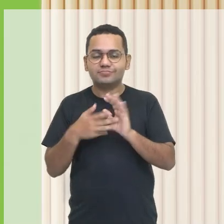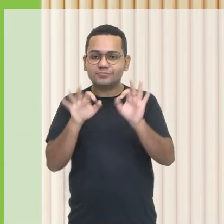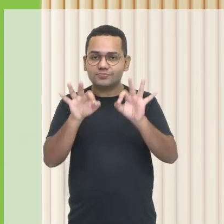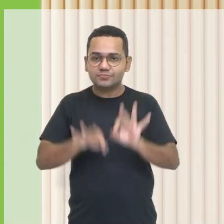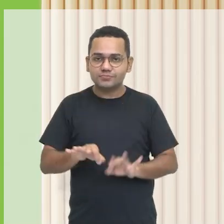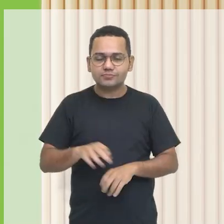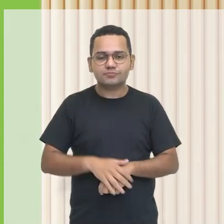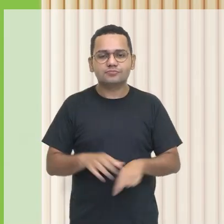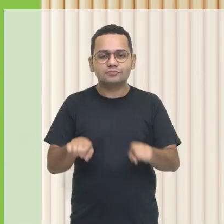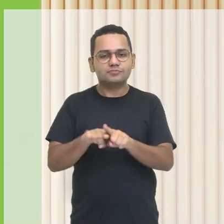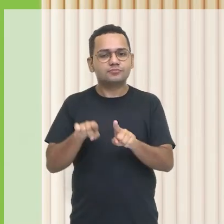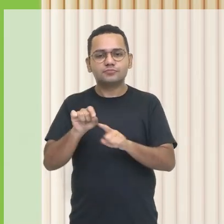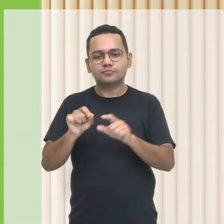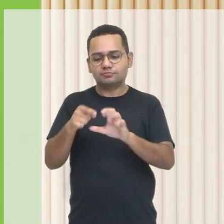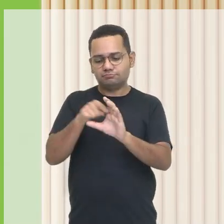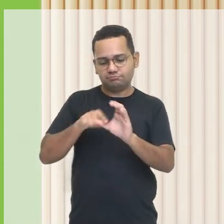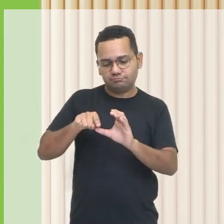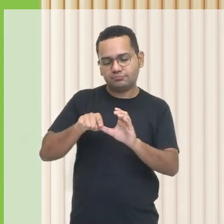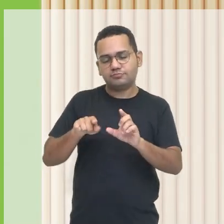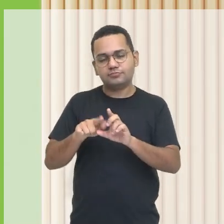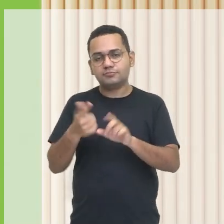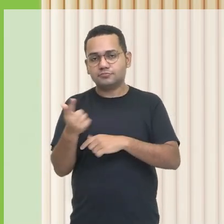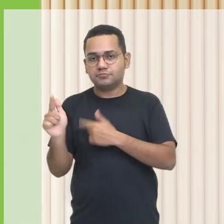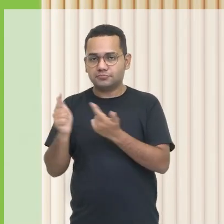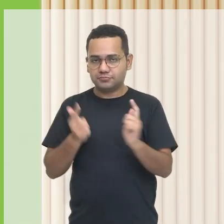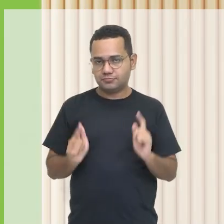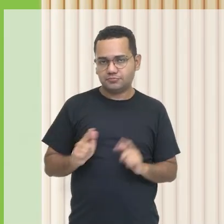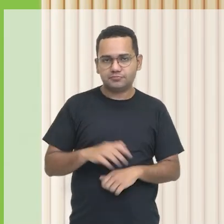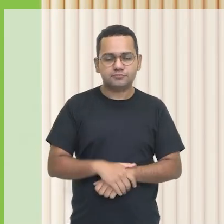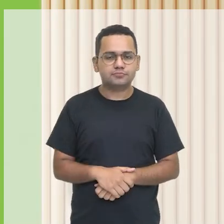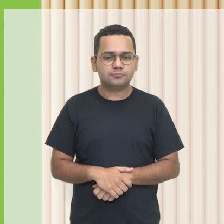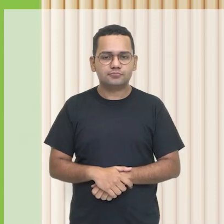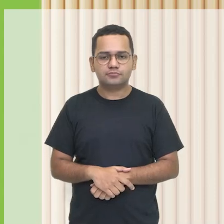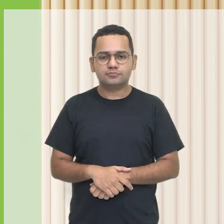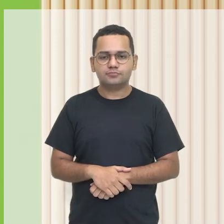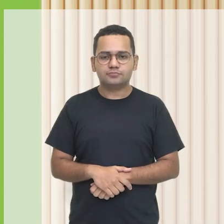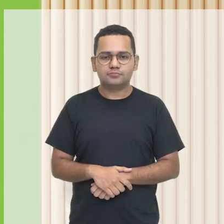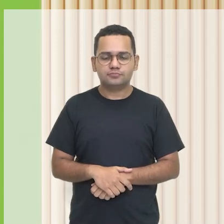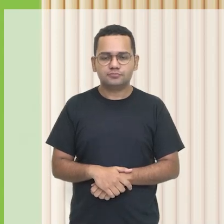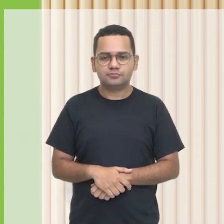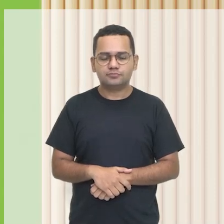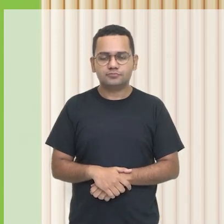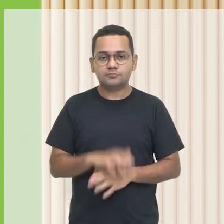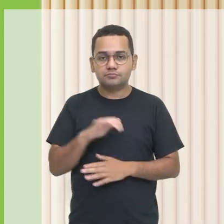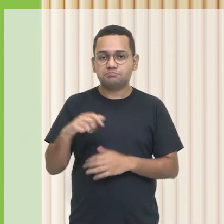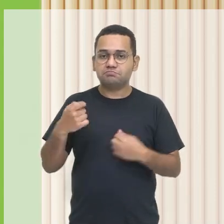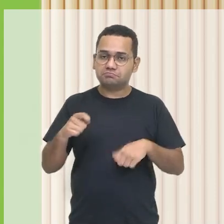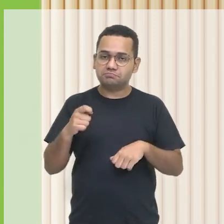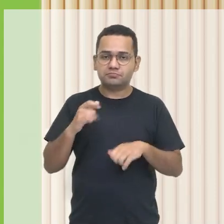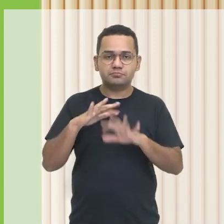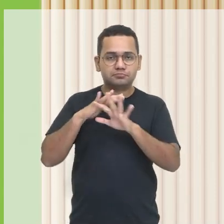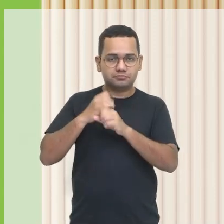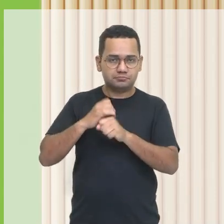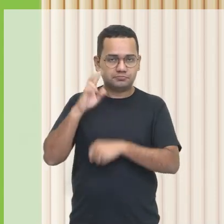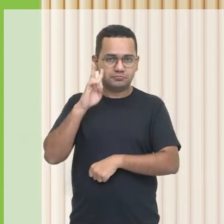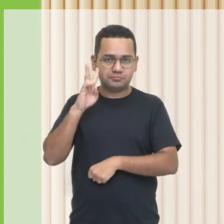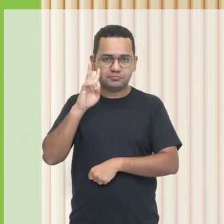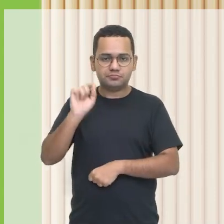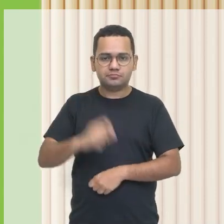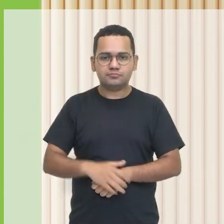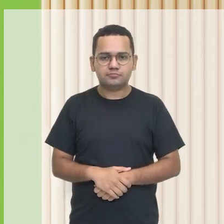membrana plasmática e também do citoplasma e as suas características. E agora a gente vai relembrar um pouquinho das